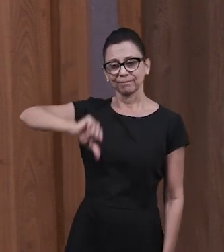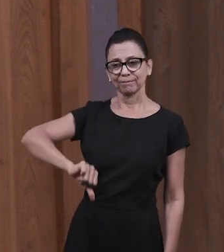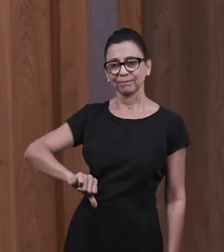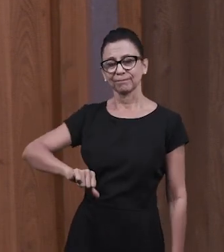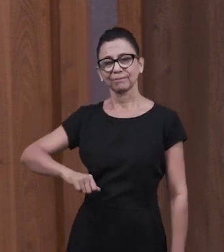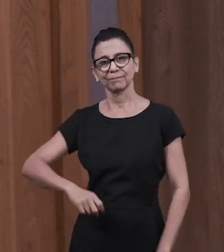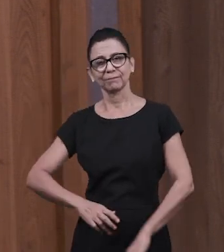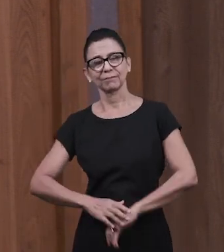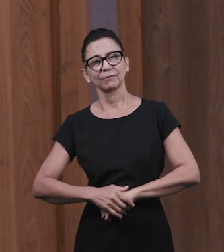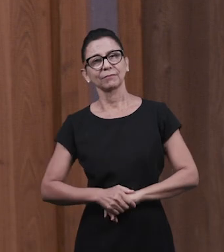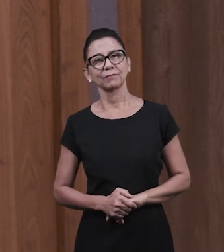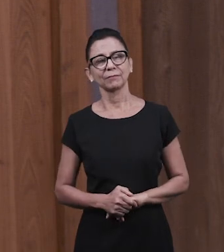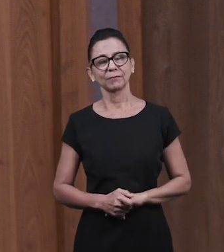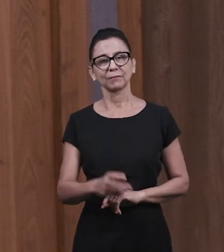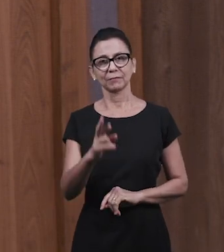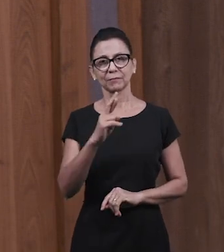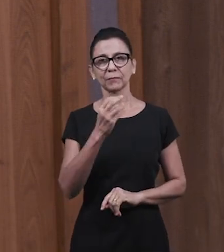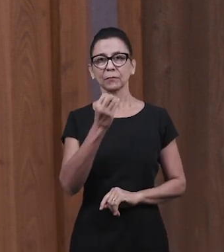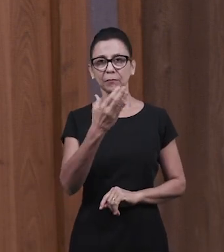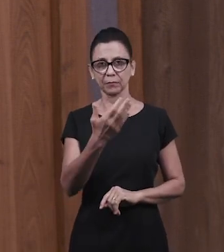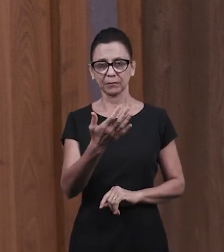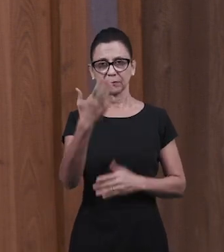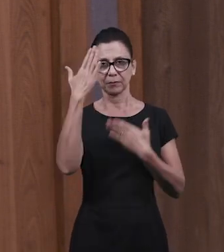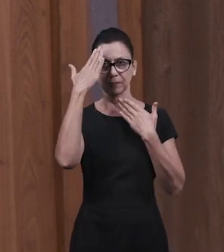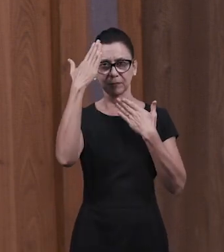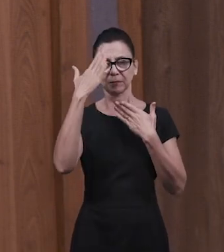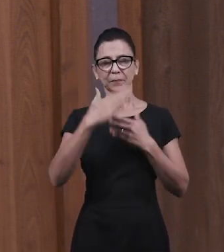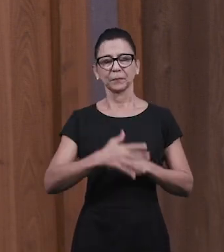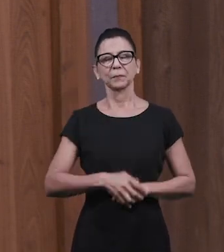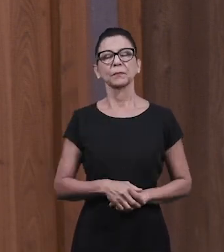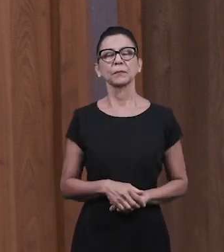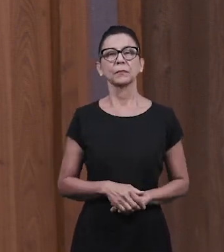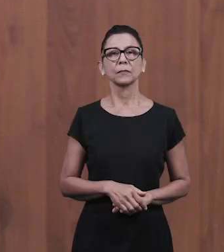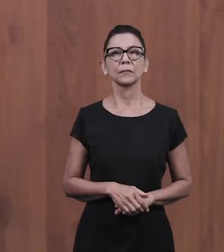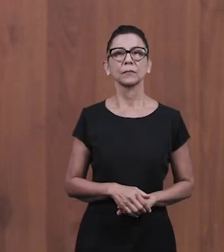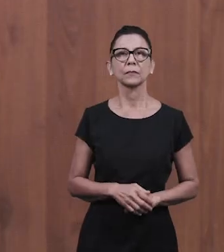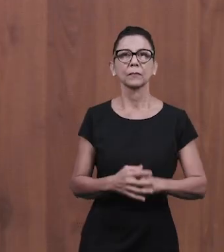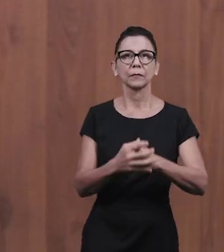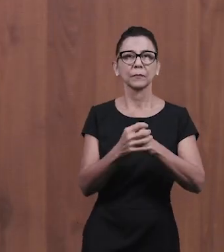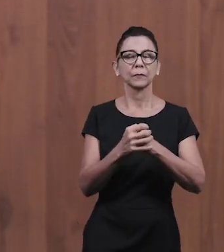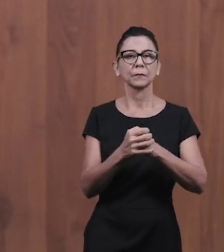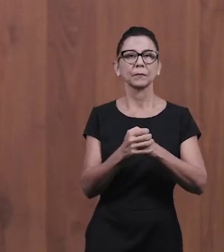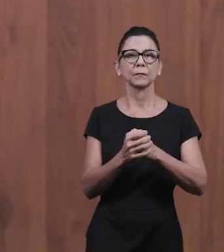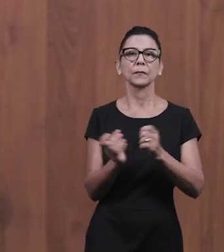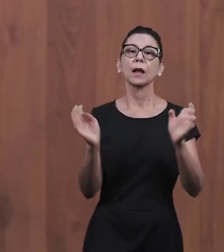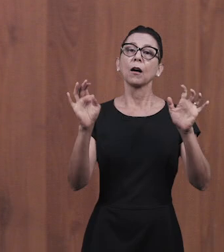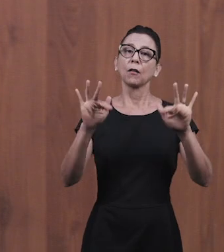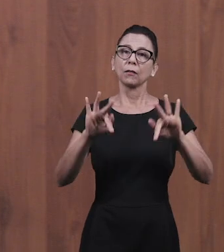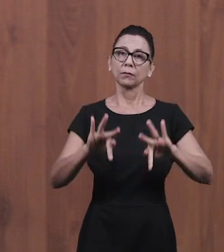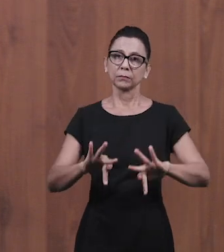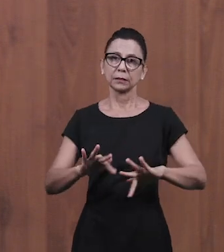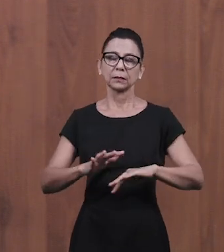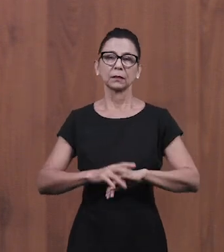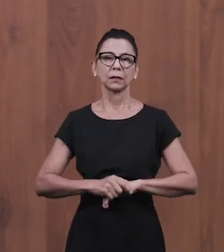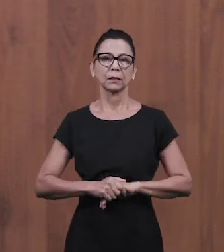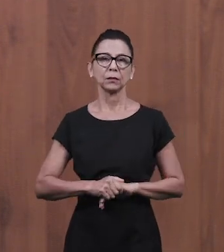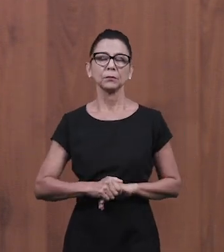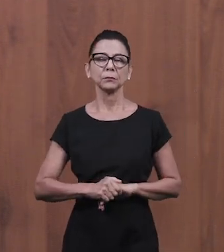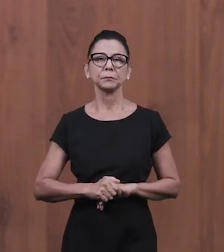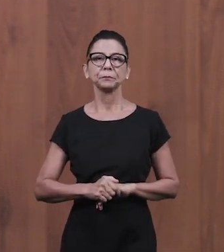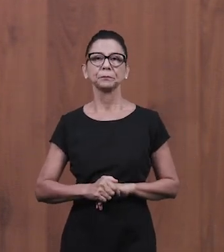bem colocado na sua resposta. Muito obrigado pela sua participação. Amém, irmãos? Assim nós chegamos ao final da